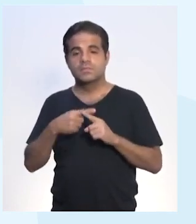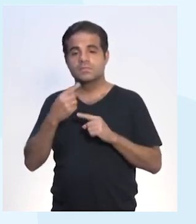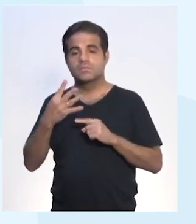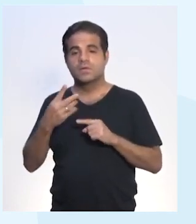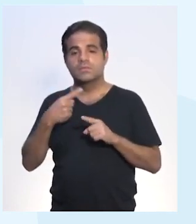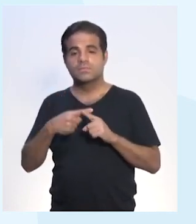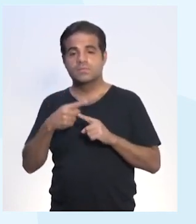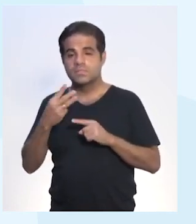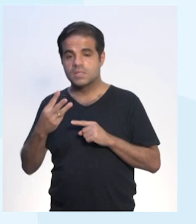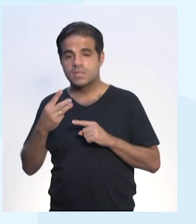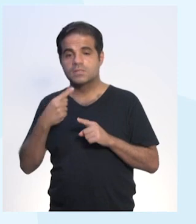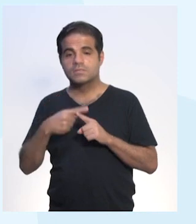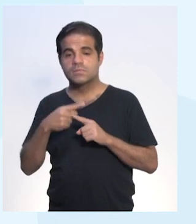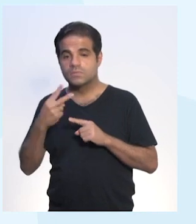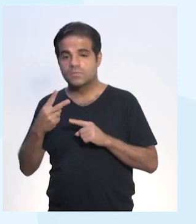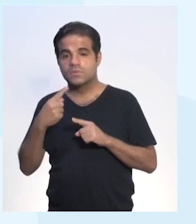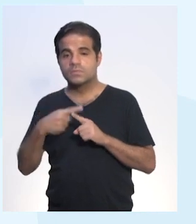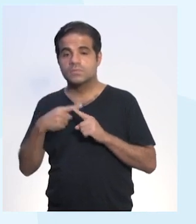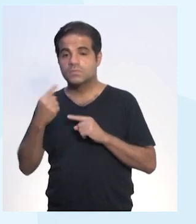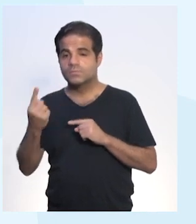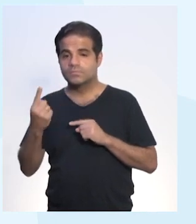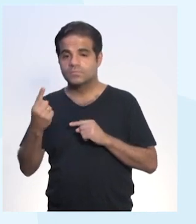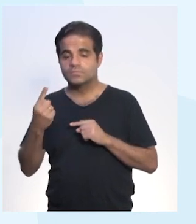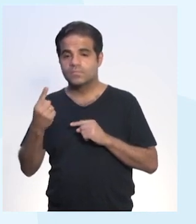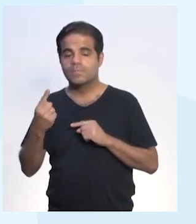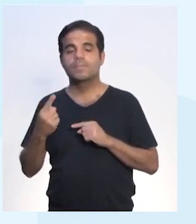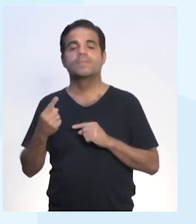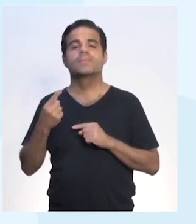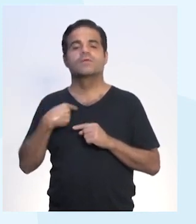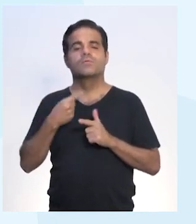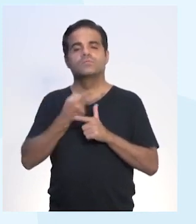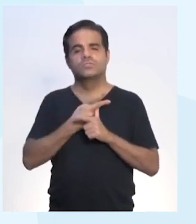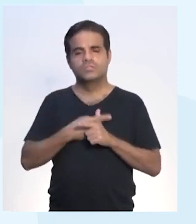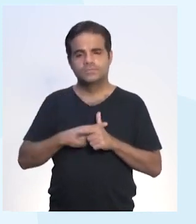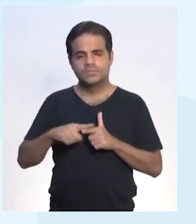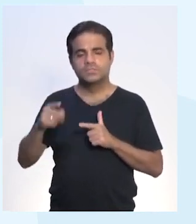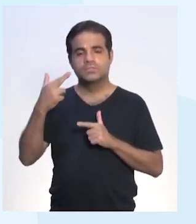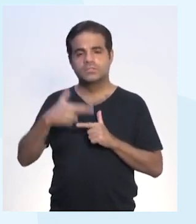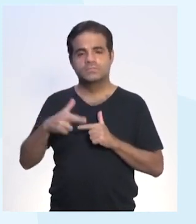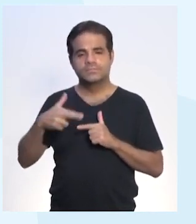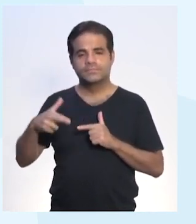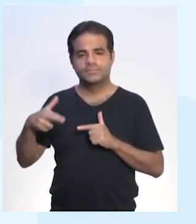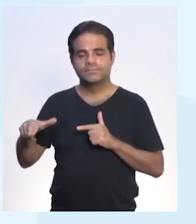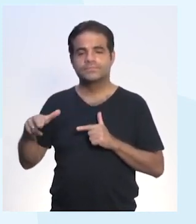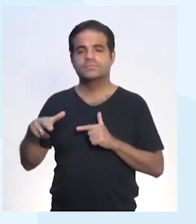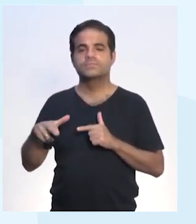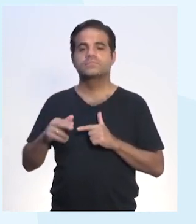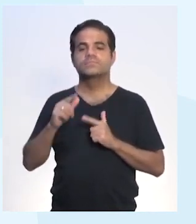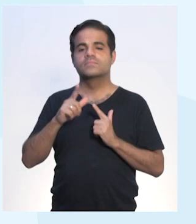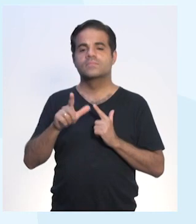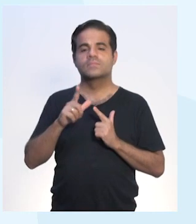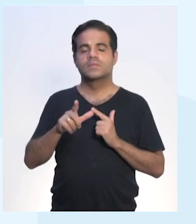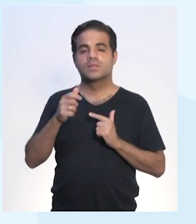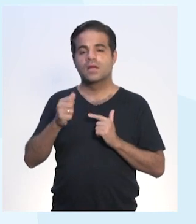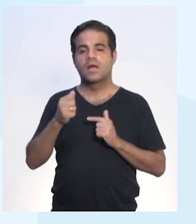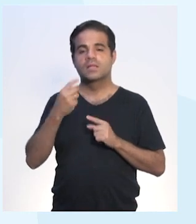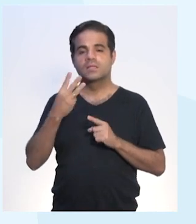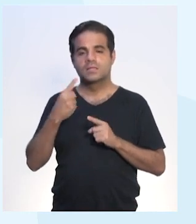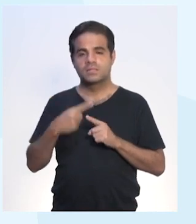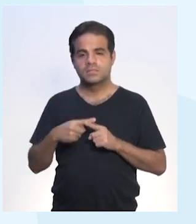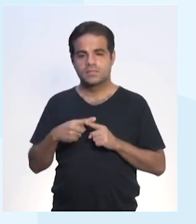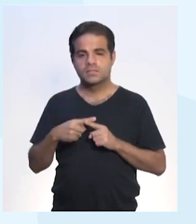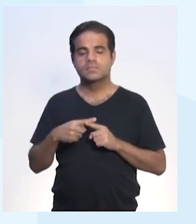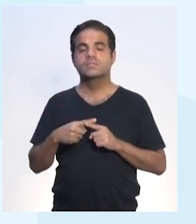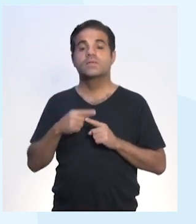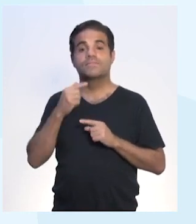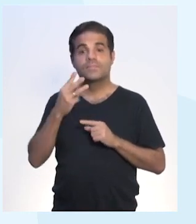4 vezes 3 vezes 2 vezes 1. Vou dividir pelas repetições. Letra A, 3 vezes.